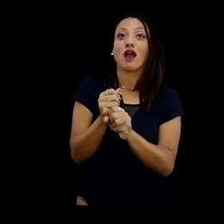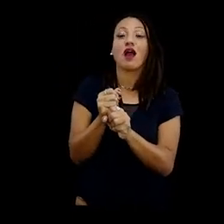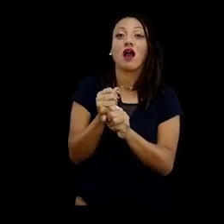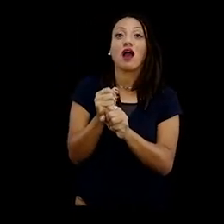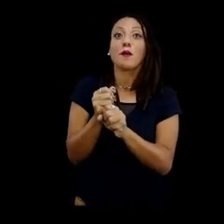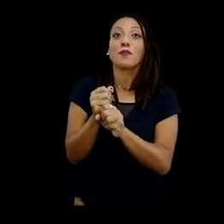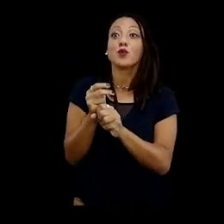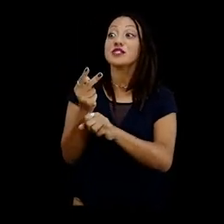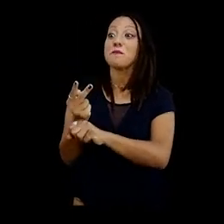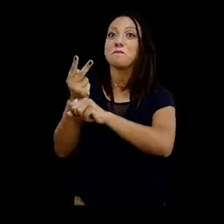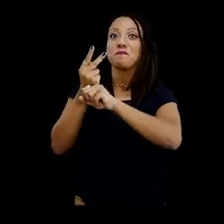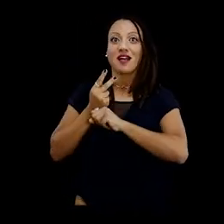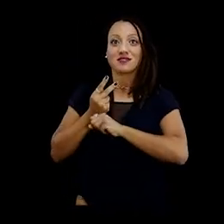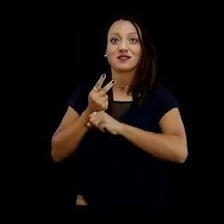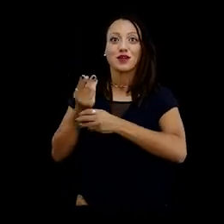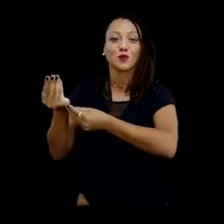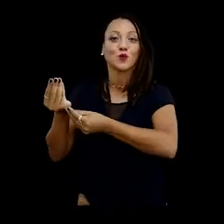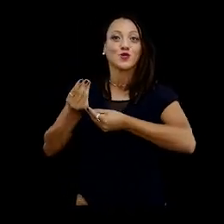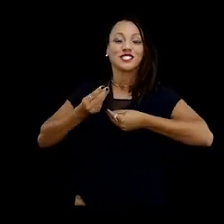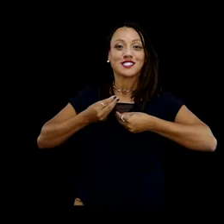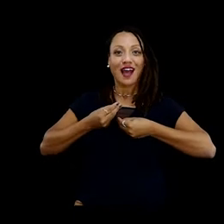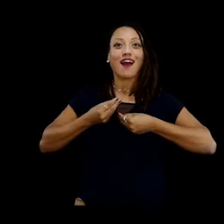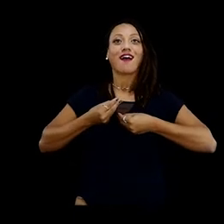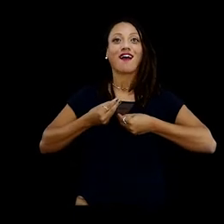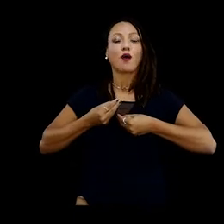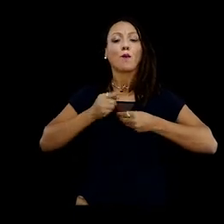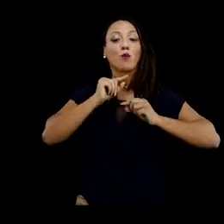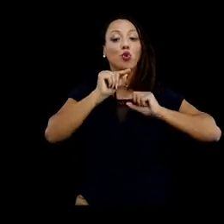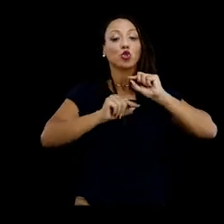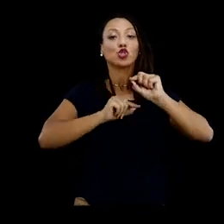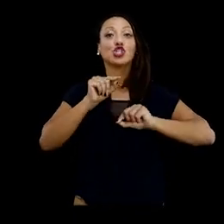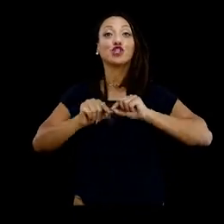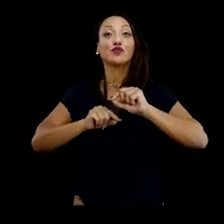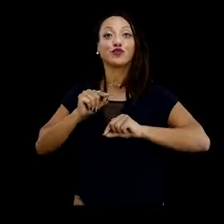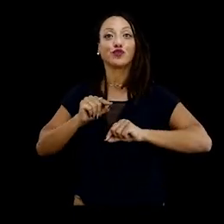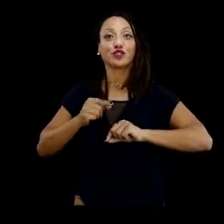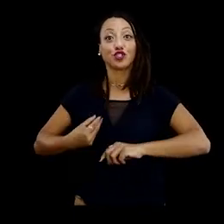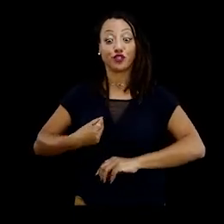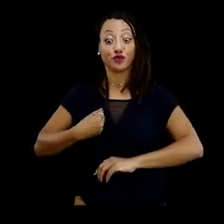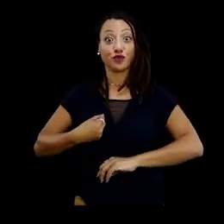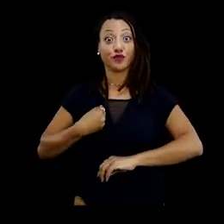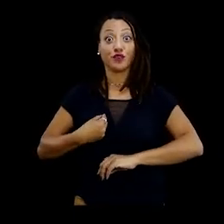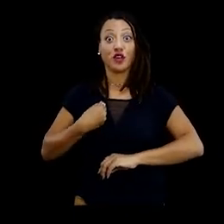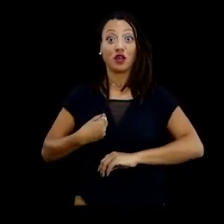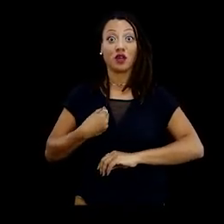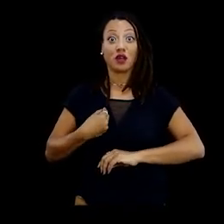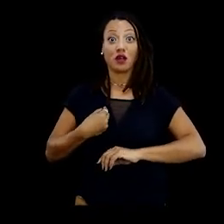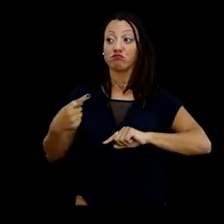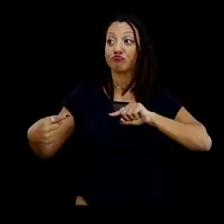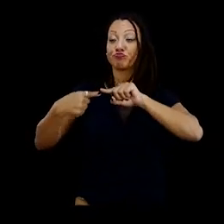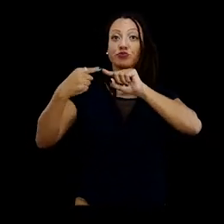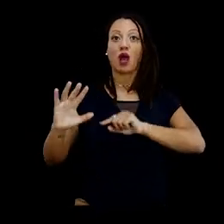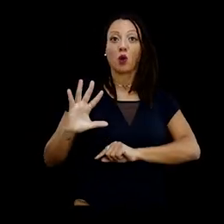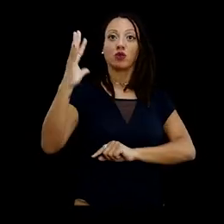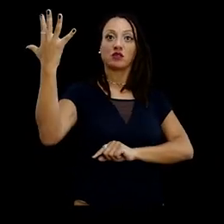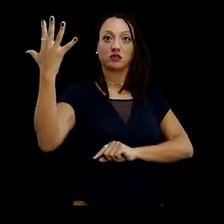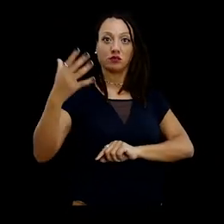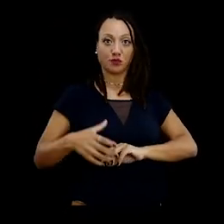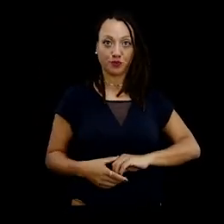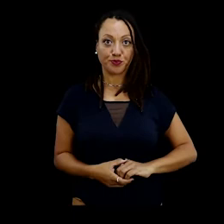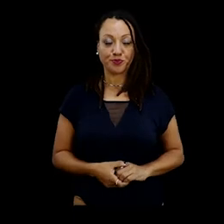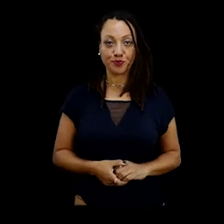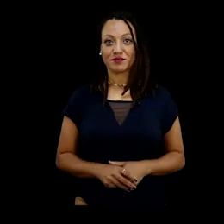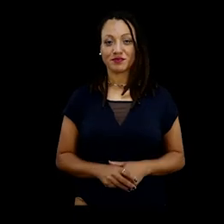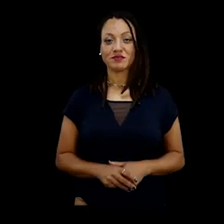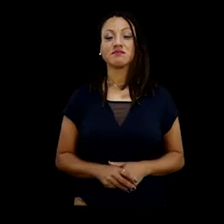entrega as razões de ser atuais, pelo menos, do fato. Qual